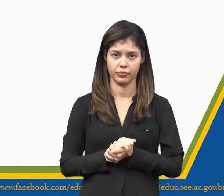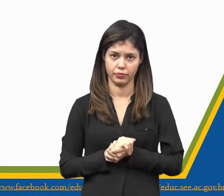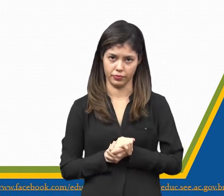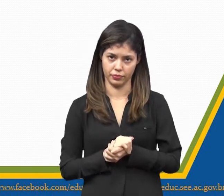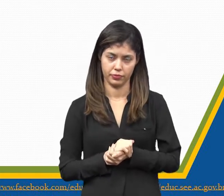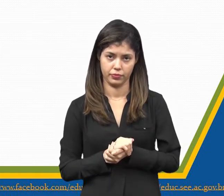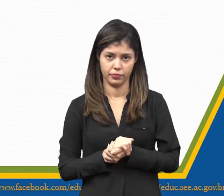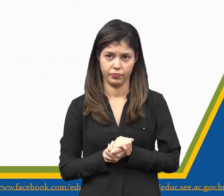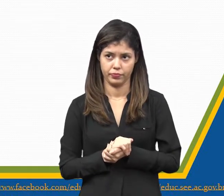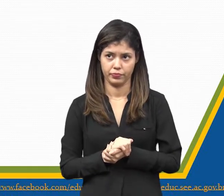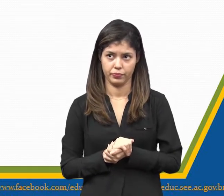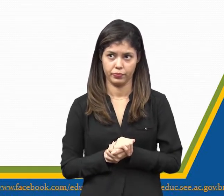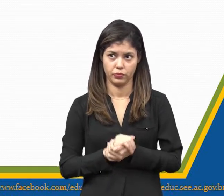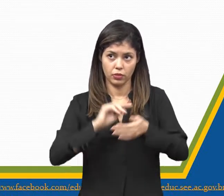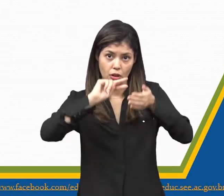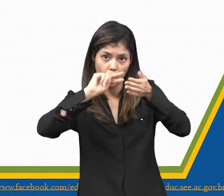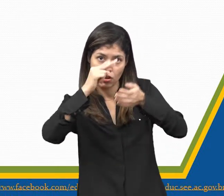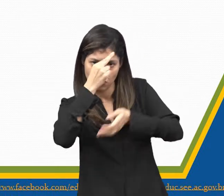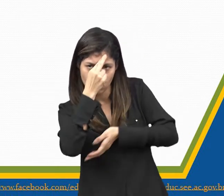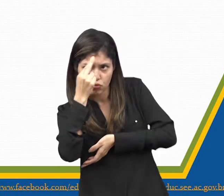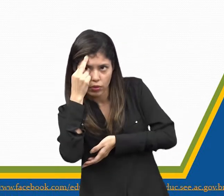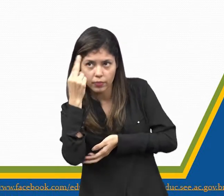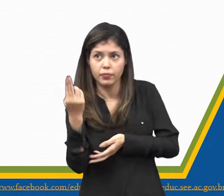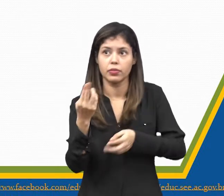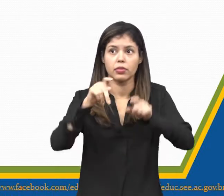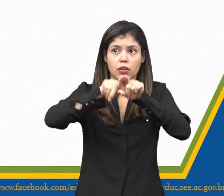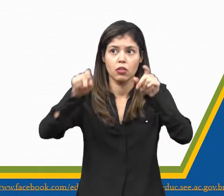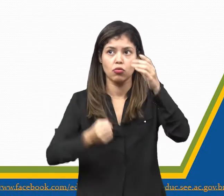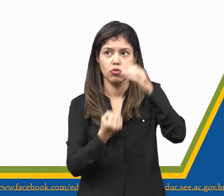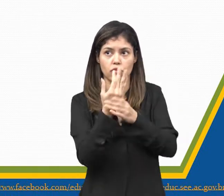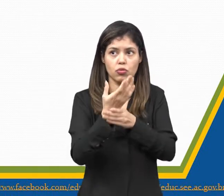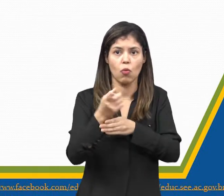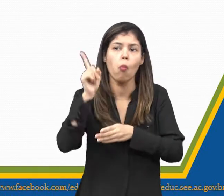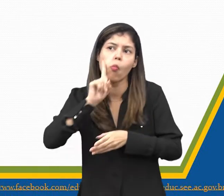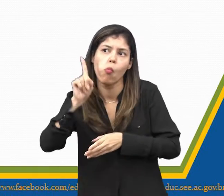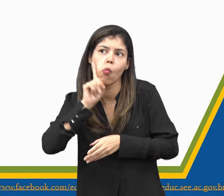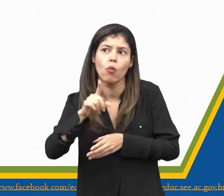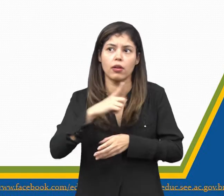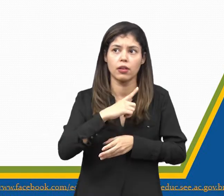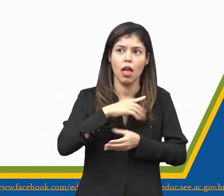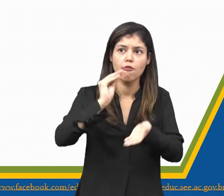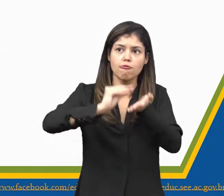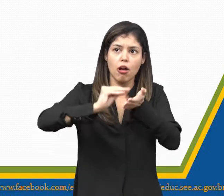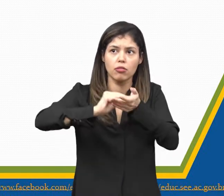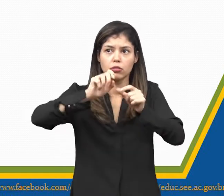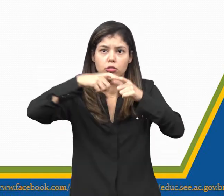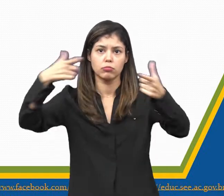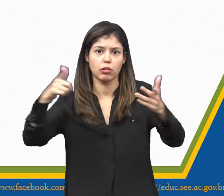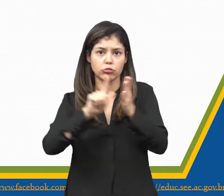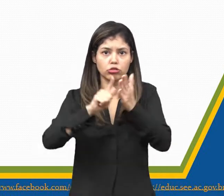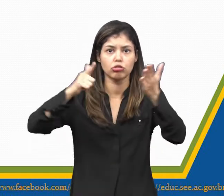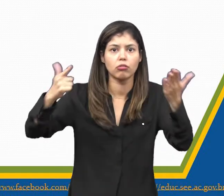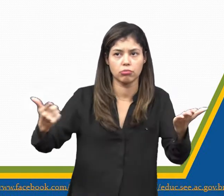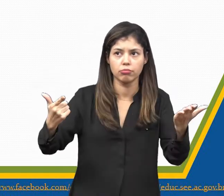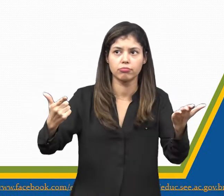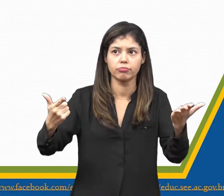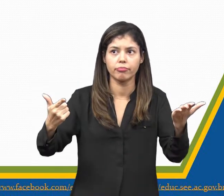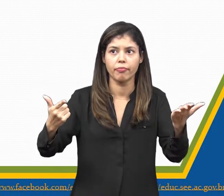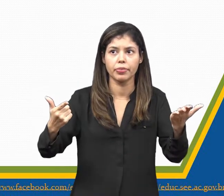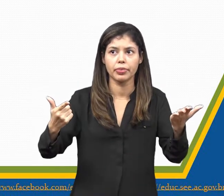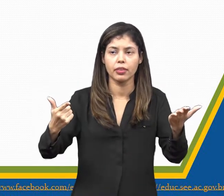ok? Ó, o histórico da tirinha. Tirinha surgiu nos Estados Unidos devido à falta de espaço nos